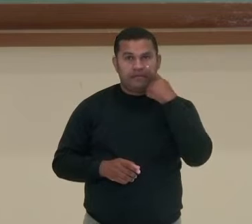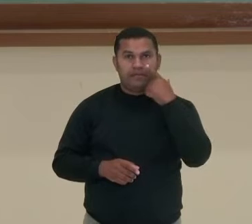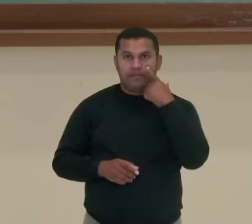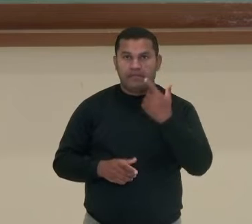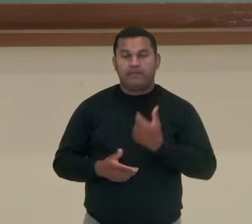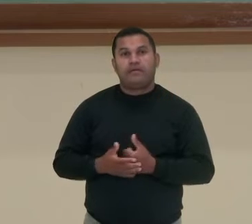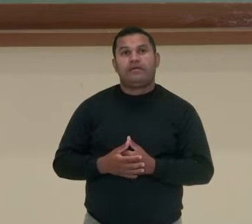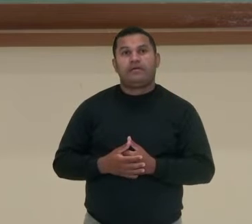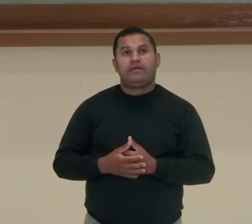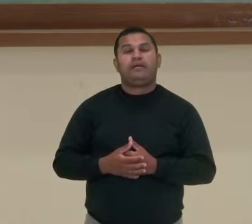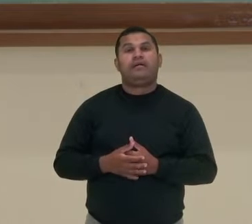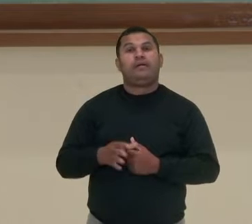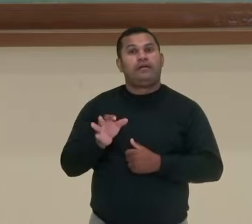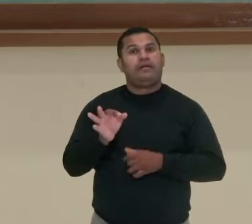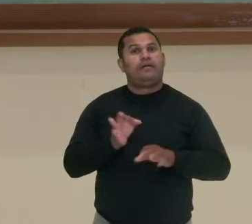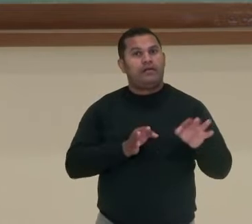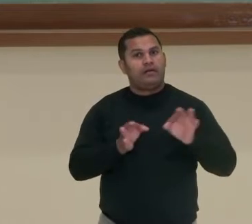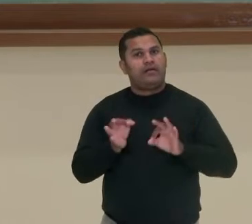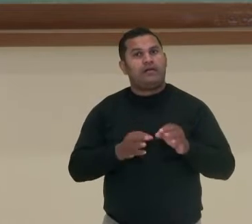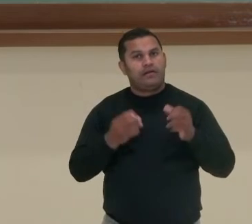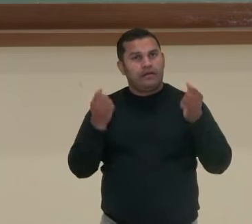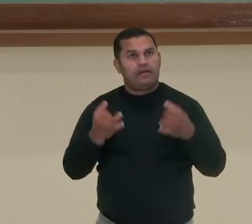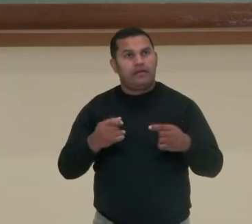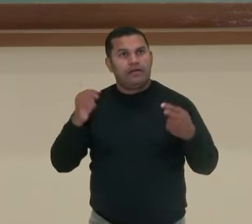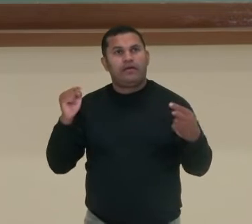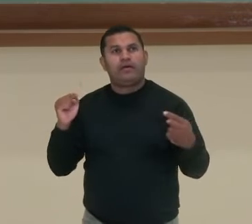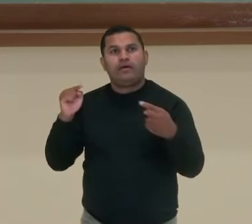juntos? Eu vou mostrar para vocês os objetivos desta aula.